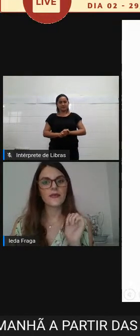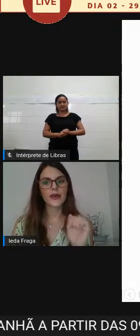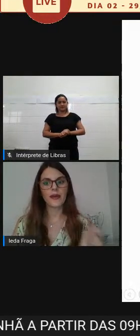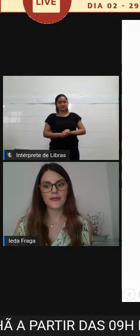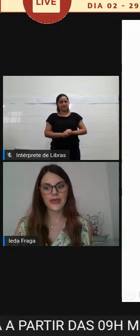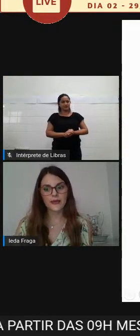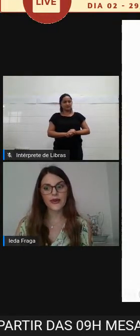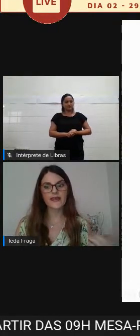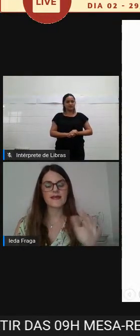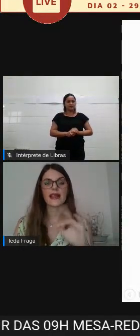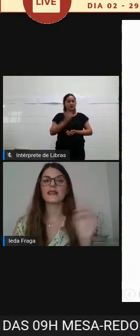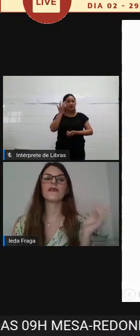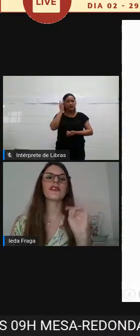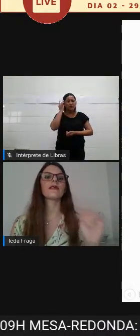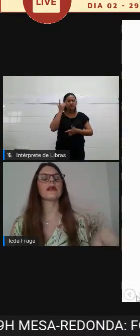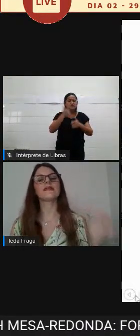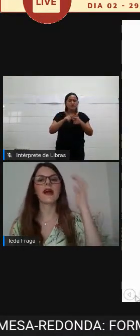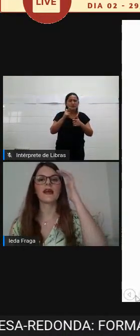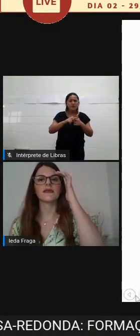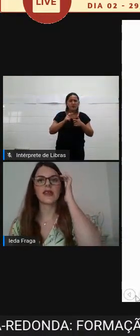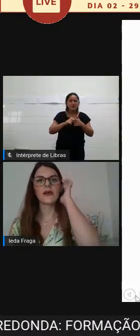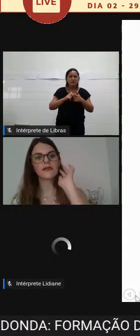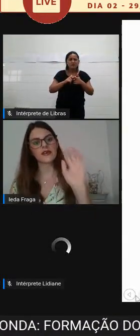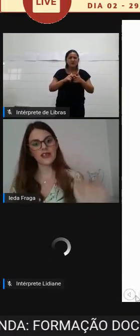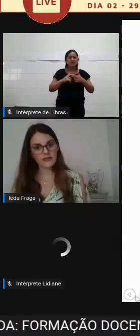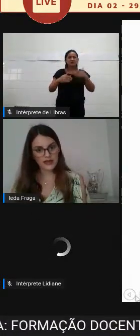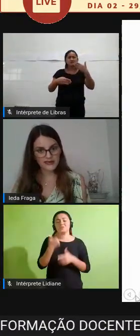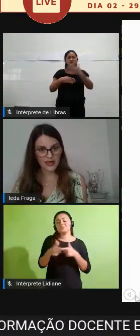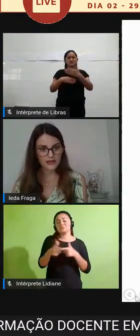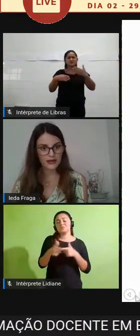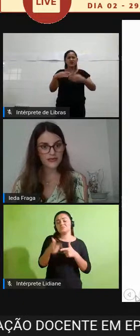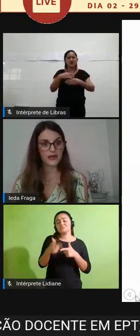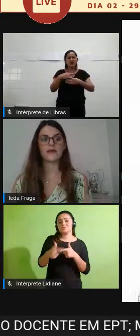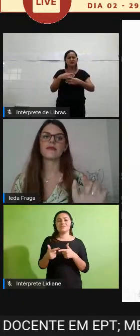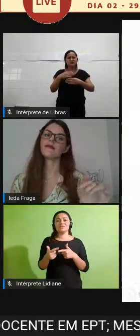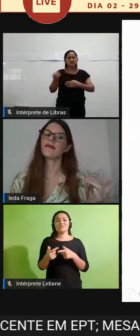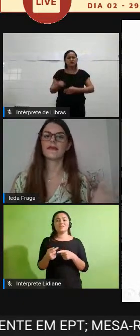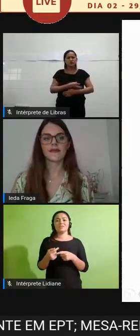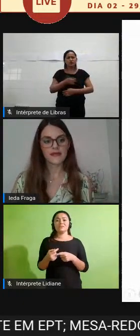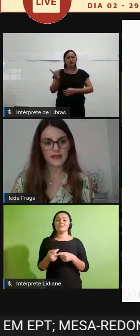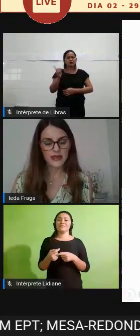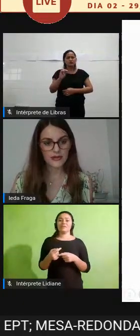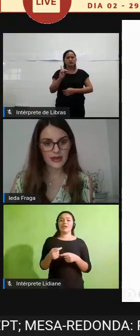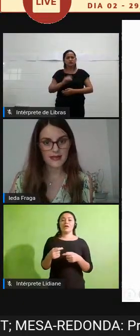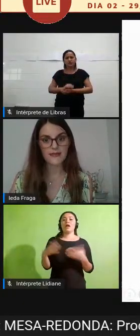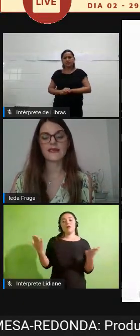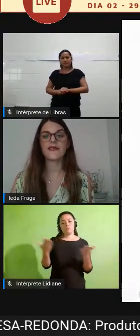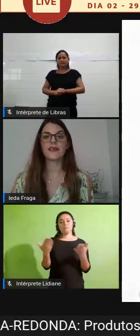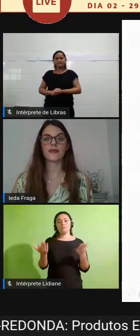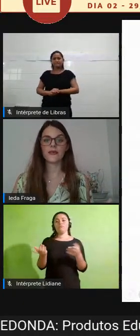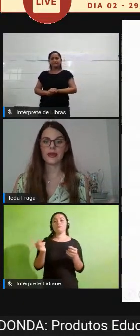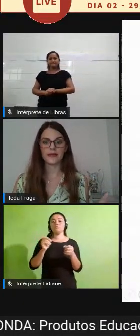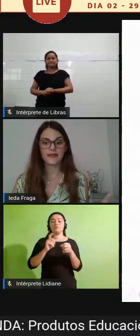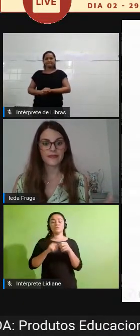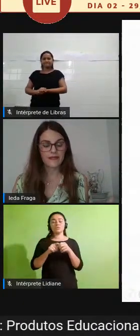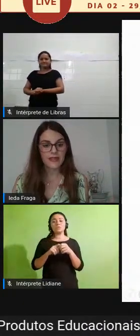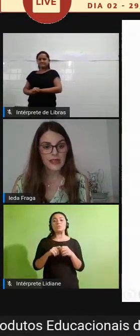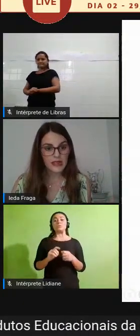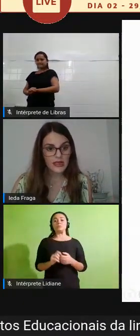Acho que está tendo um probleminha, porque esse slide não está atualizado. Tem outro que está atualizado. Eu acho que não é esse, mas enfim, tudo